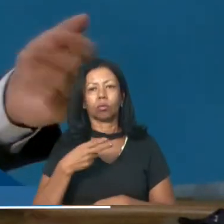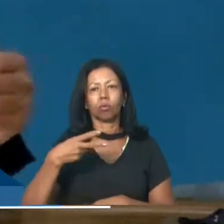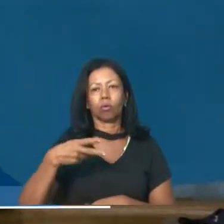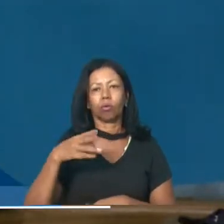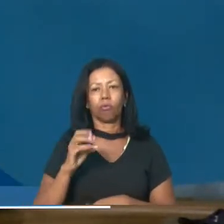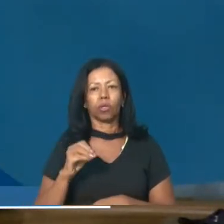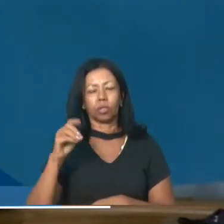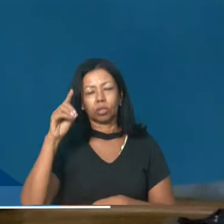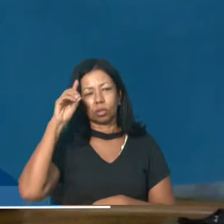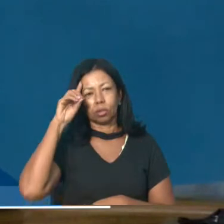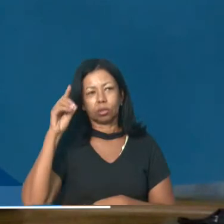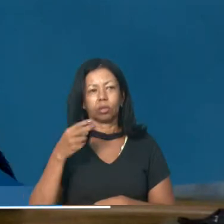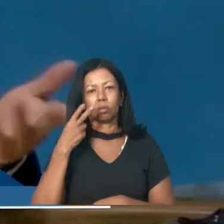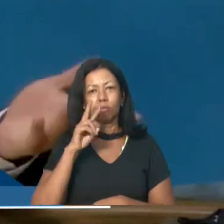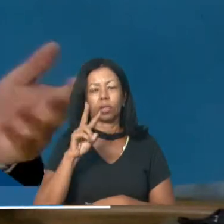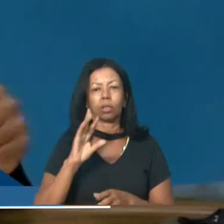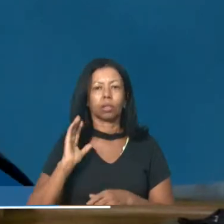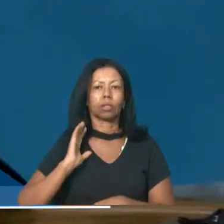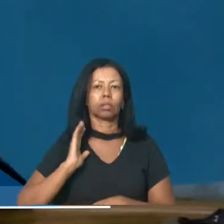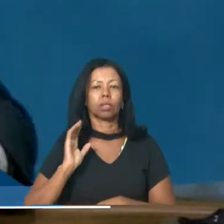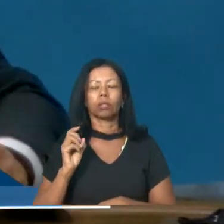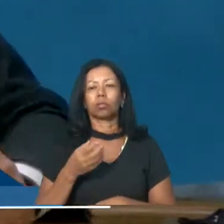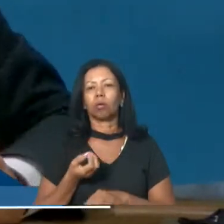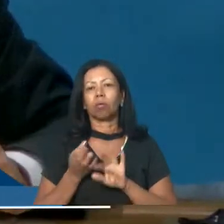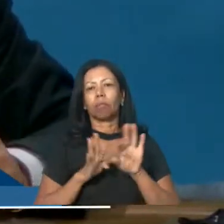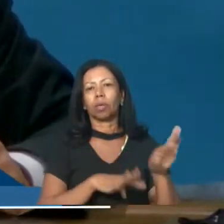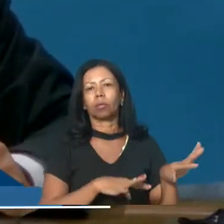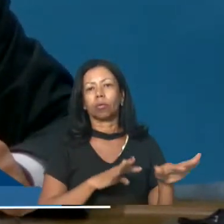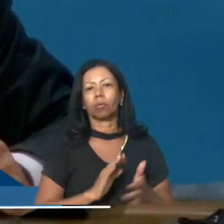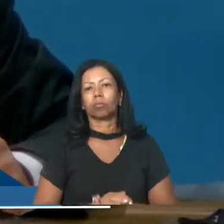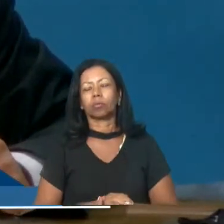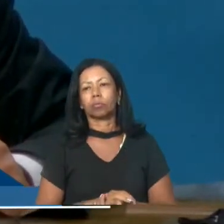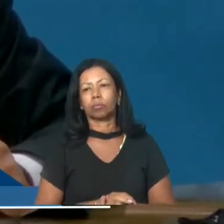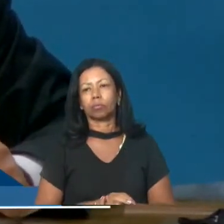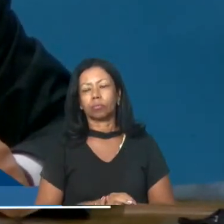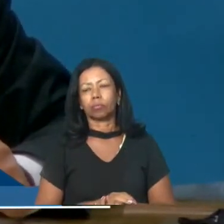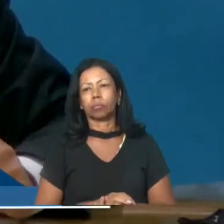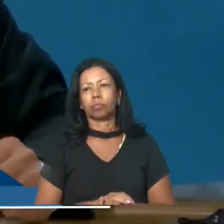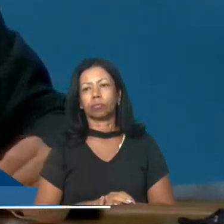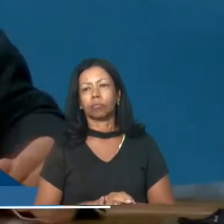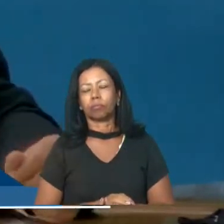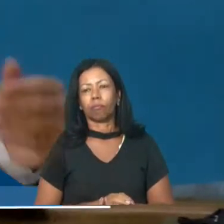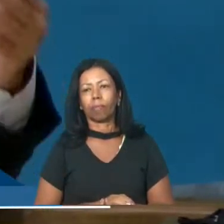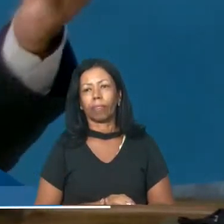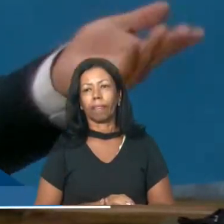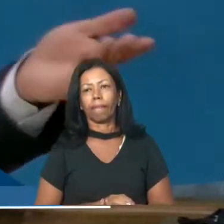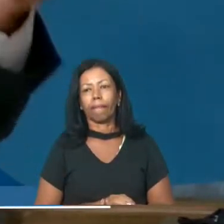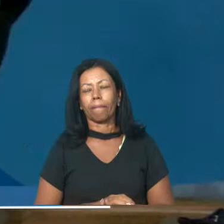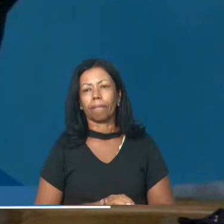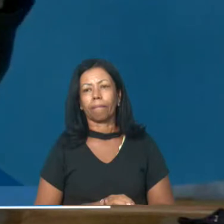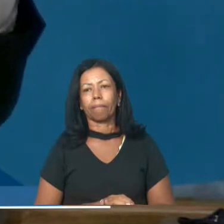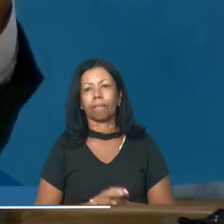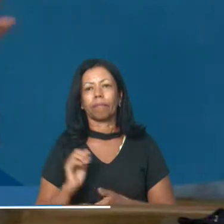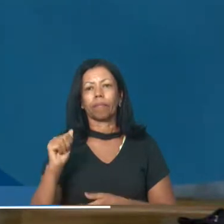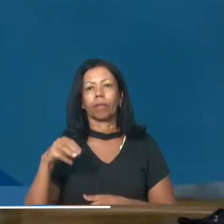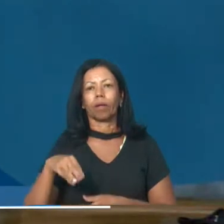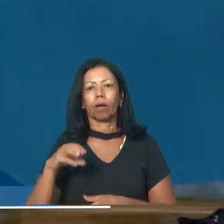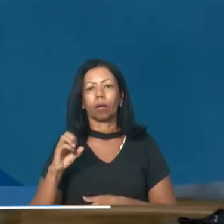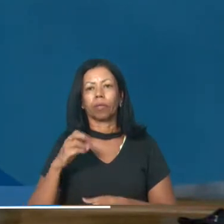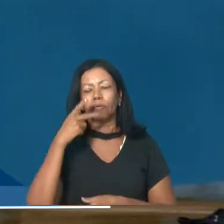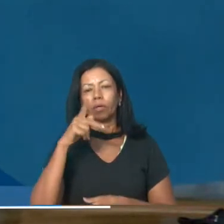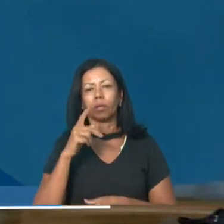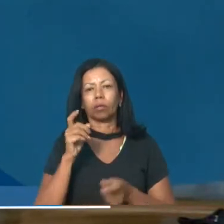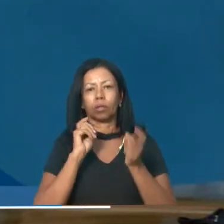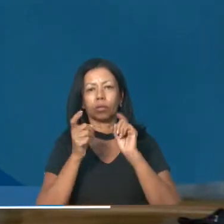vemos na cidade? Só abandono. O Roxinho promoveu aqui 5 anos. Até o AME, que foi dito na audiência